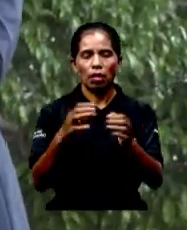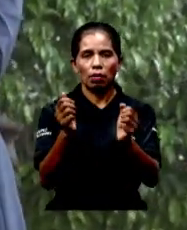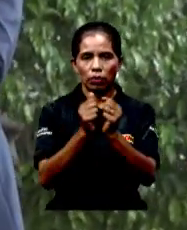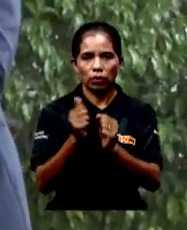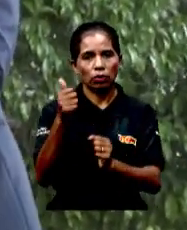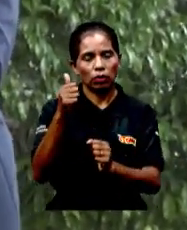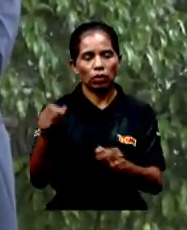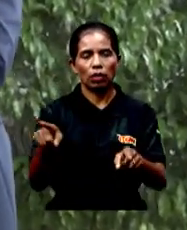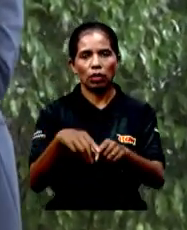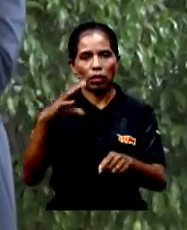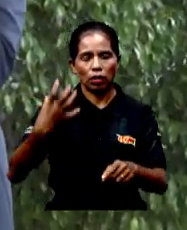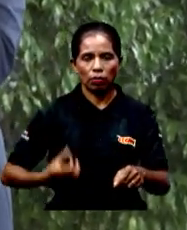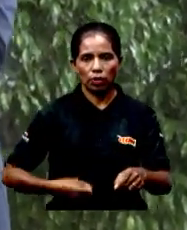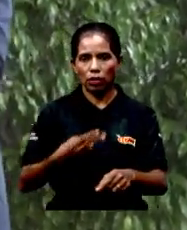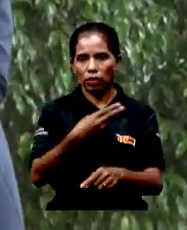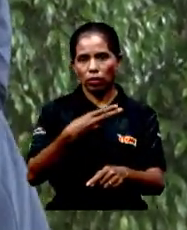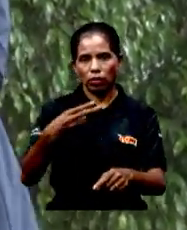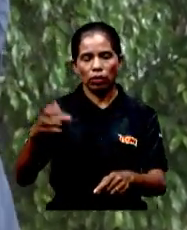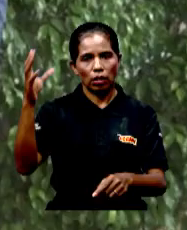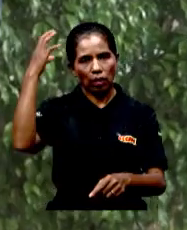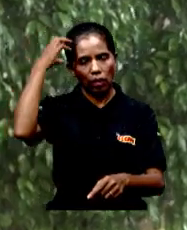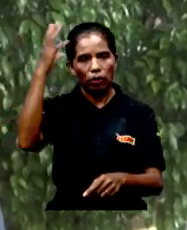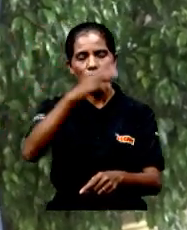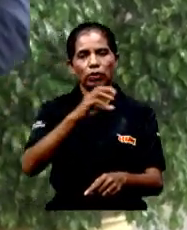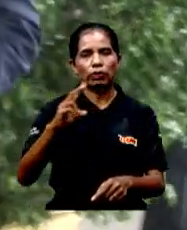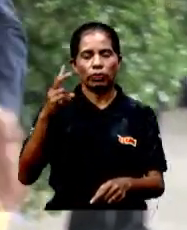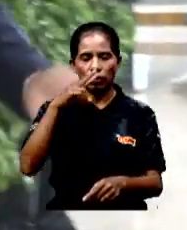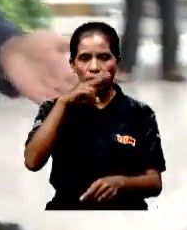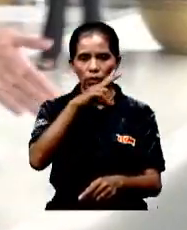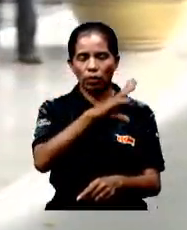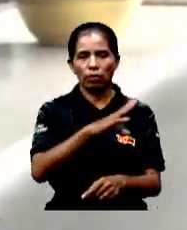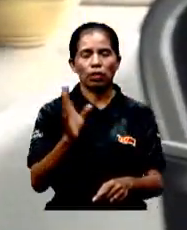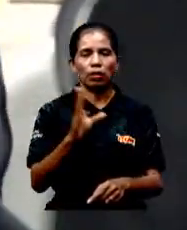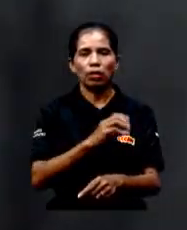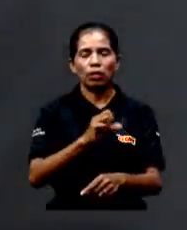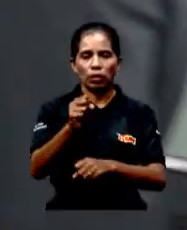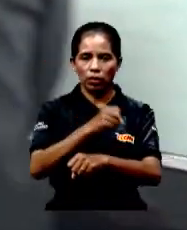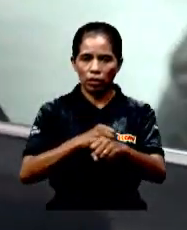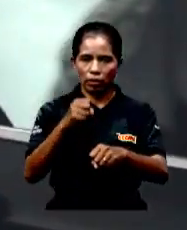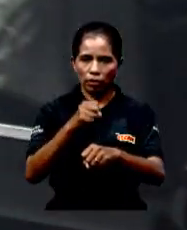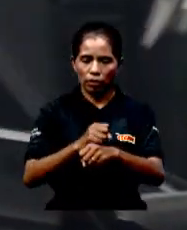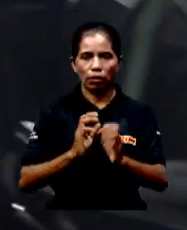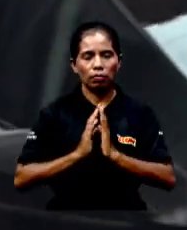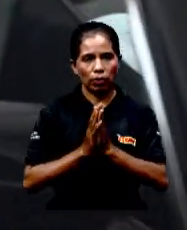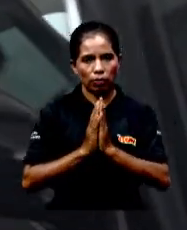Makanesan, Camboja, Indonésia, Laos, Vietnam, Brunei Darussalam, Singapura,